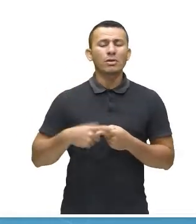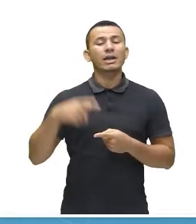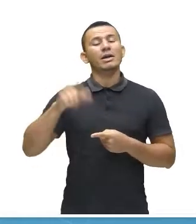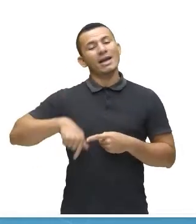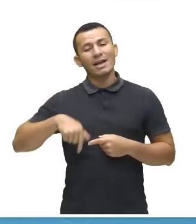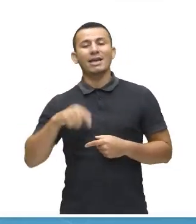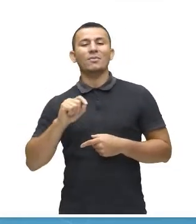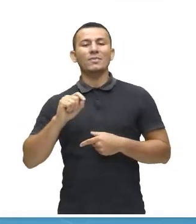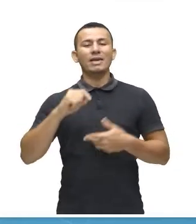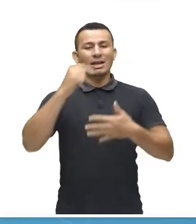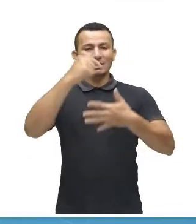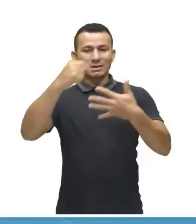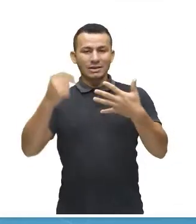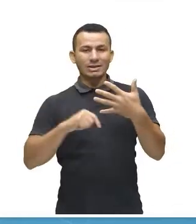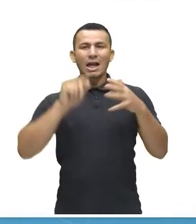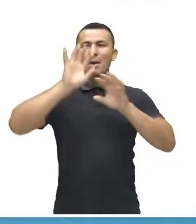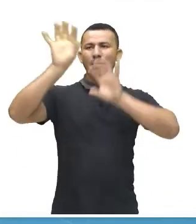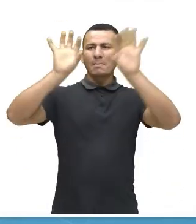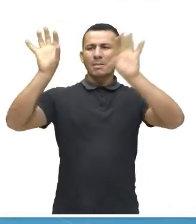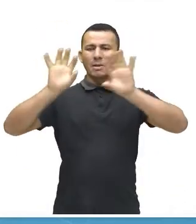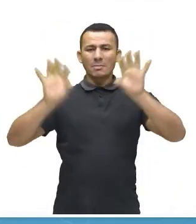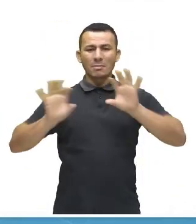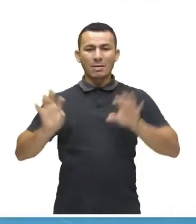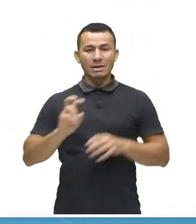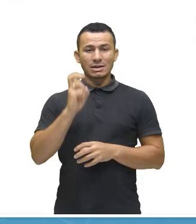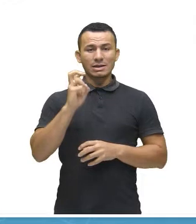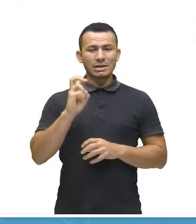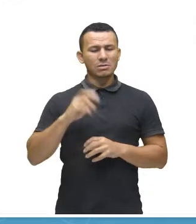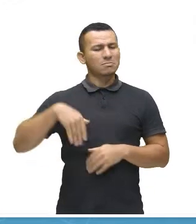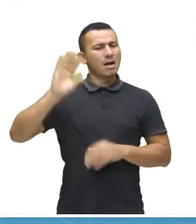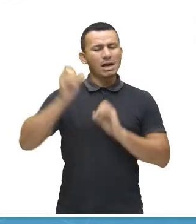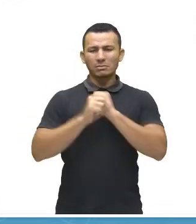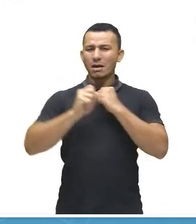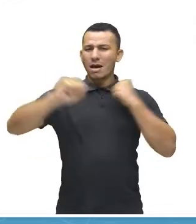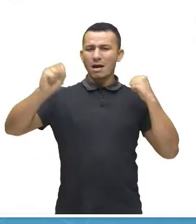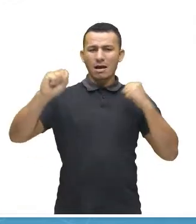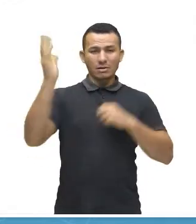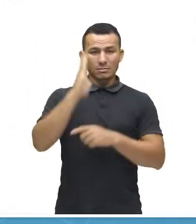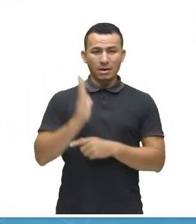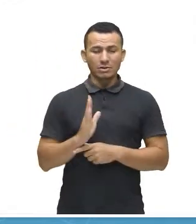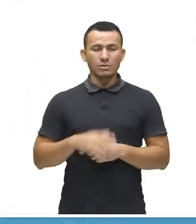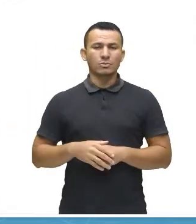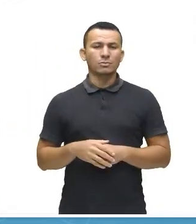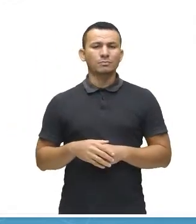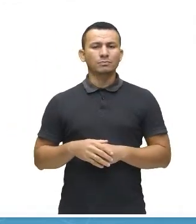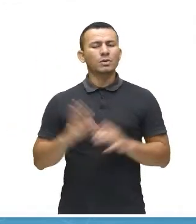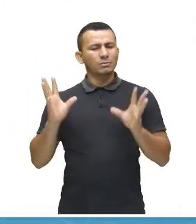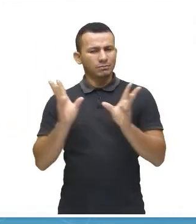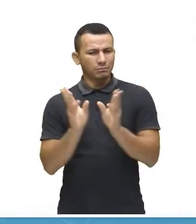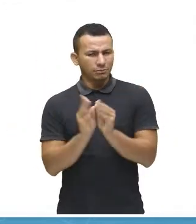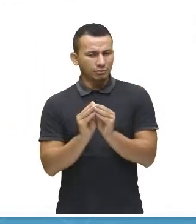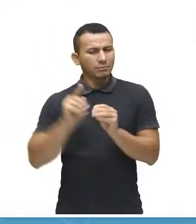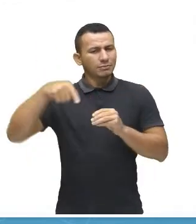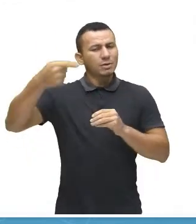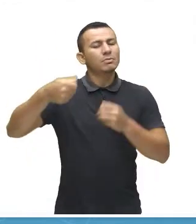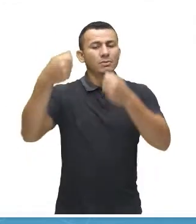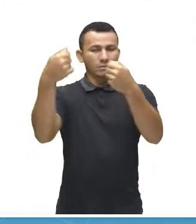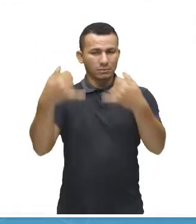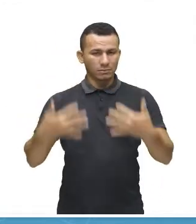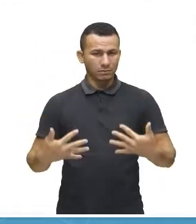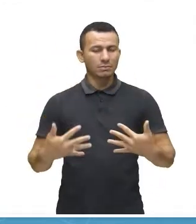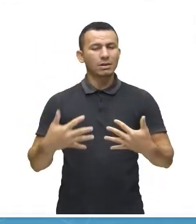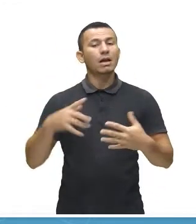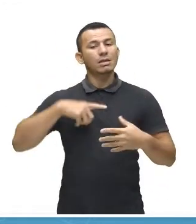temos 5 grandes regiões no nosso país. Não vou falar muito dessas regiões agora, porque depois a gente vai observar